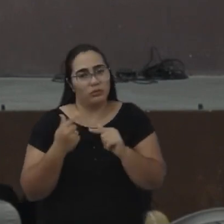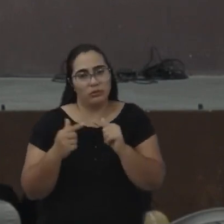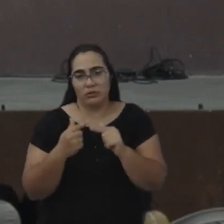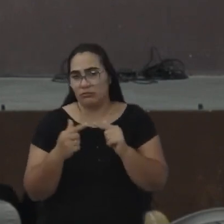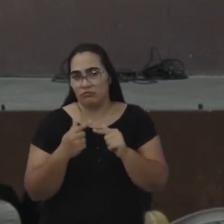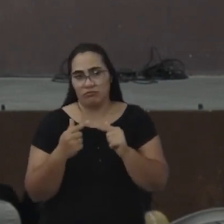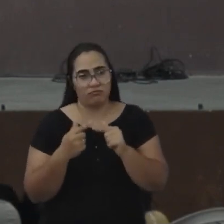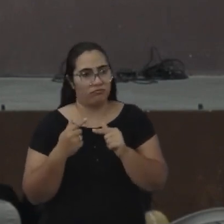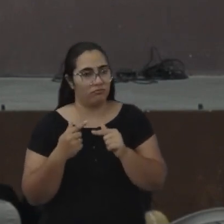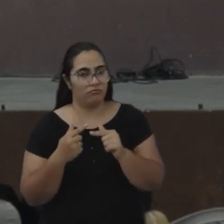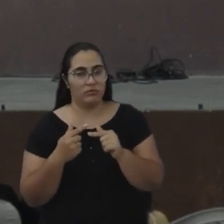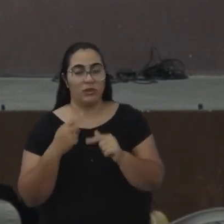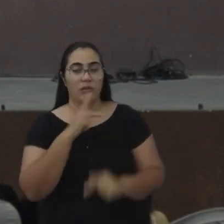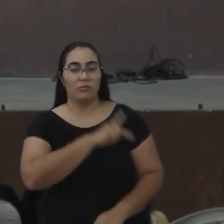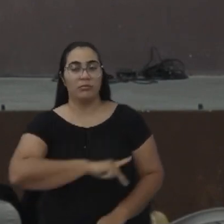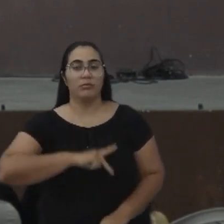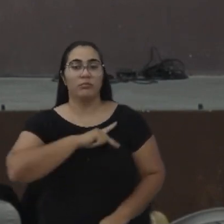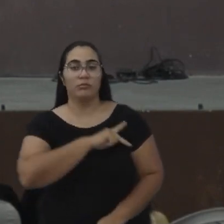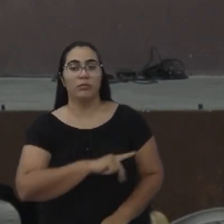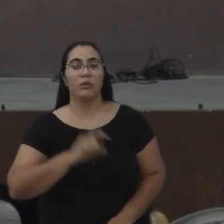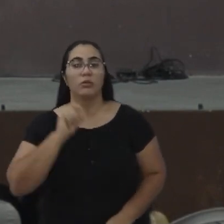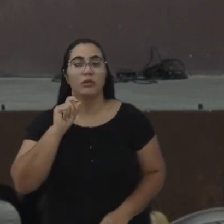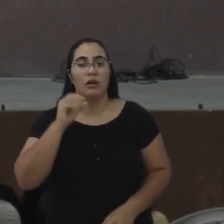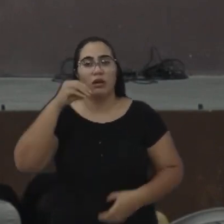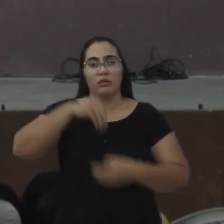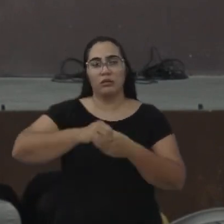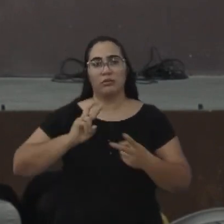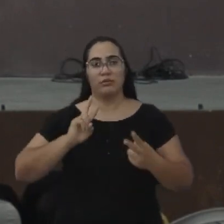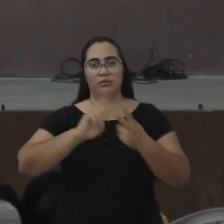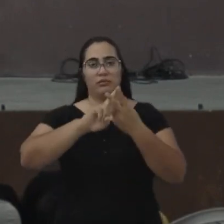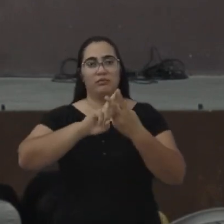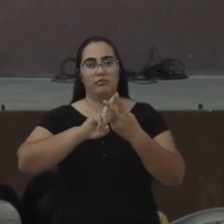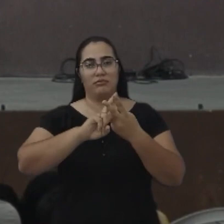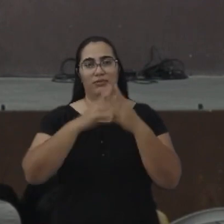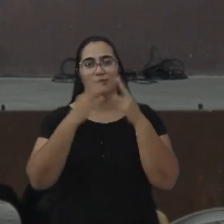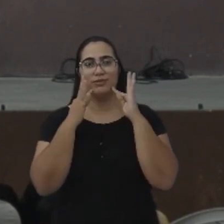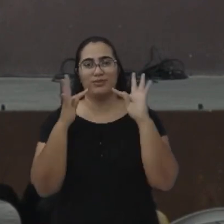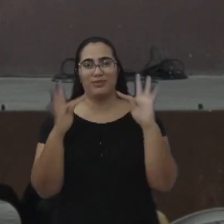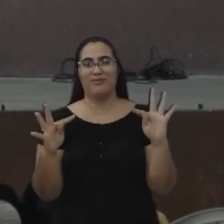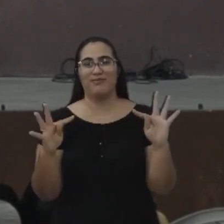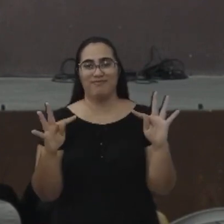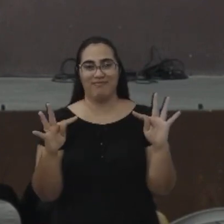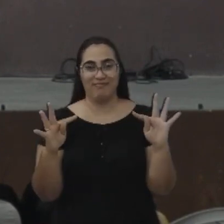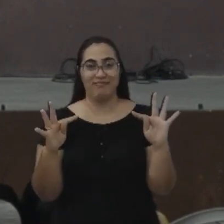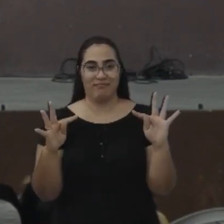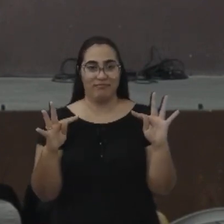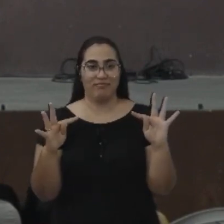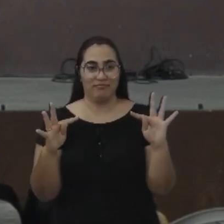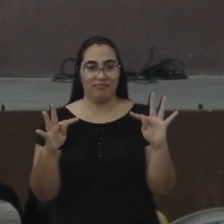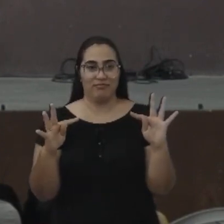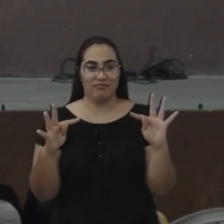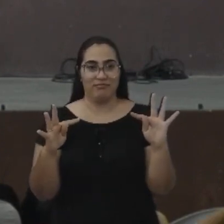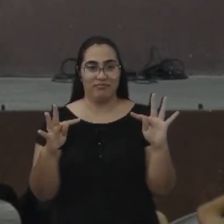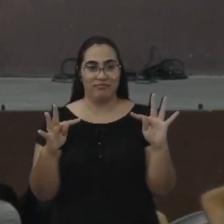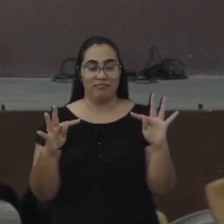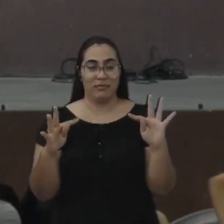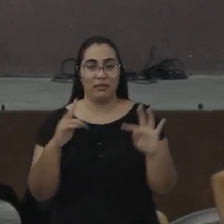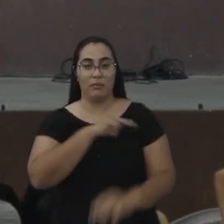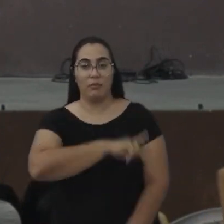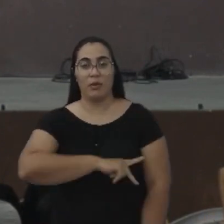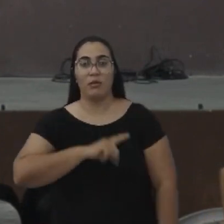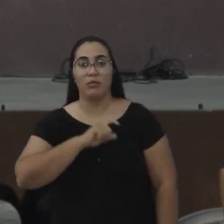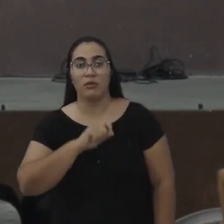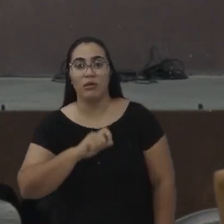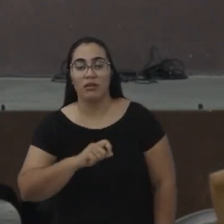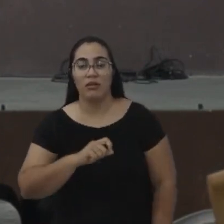irmão. Paulo foi posto para iluminar dentro de uma prisão. Ele foi colocado, e olhe que aquele homem iluminou o mundo inteiro,